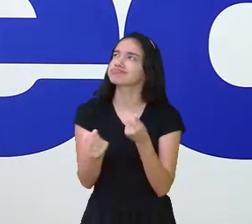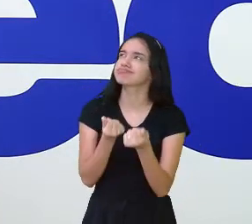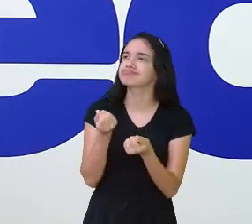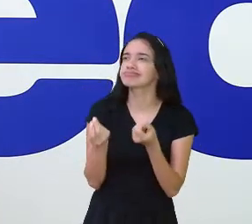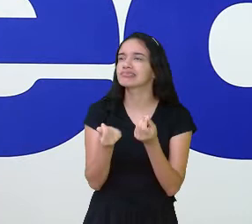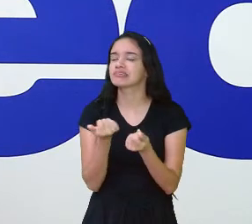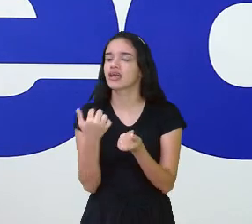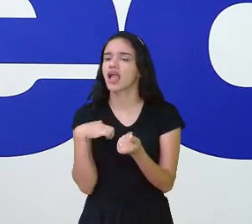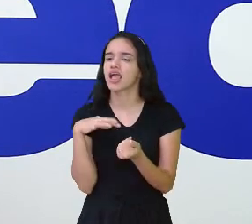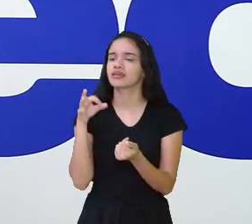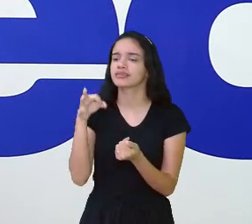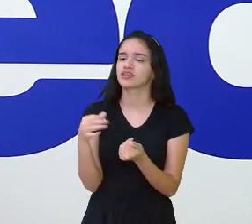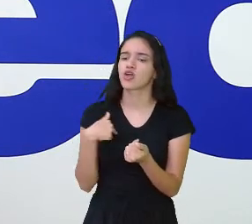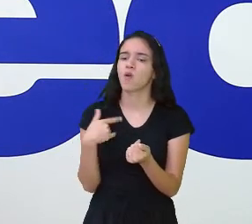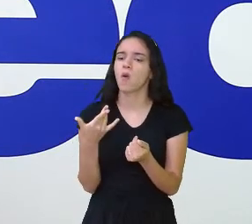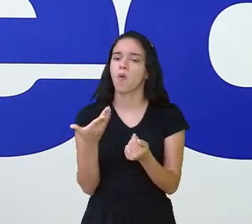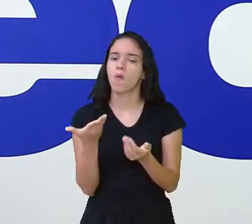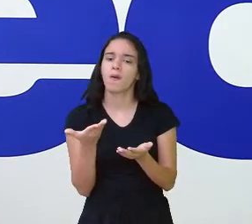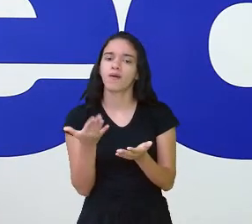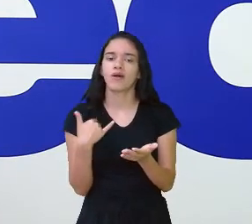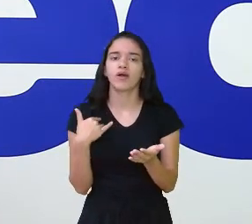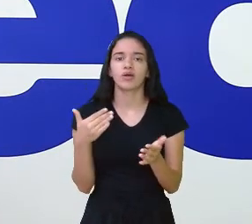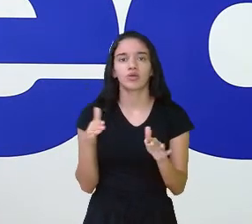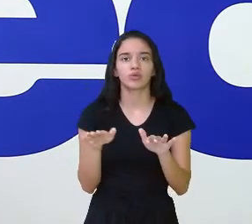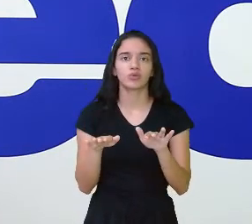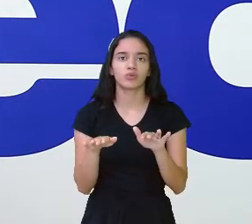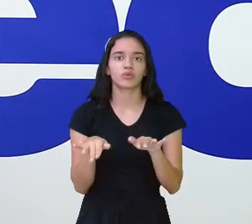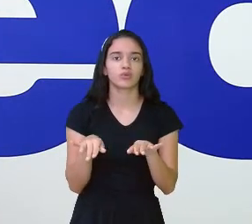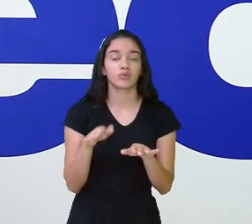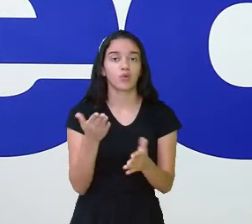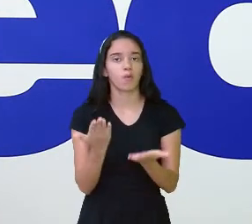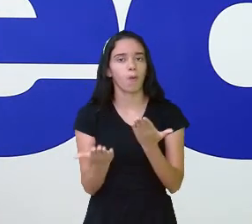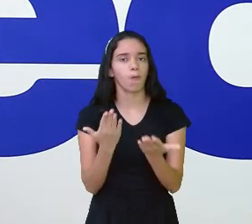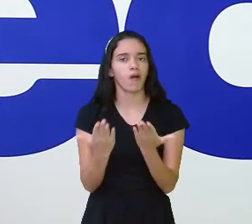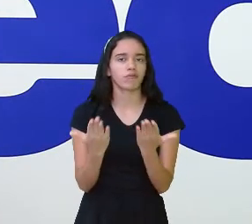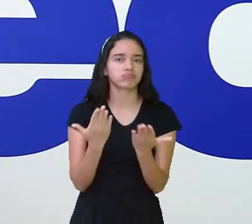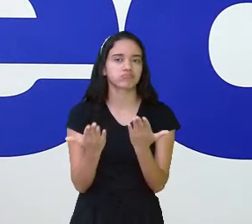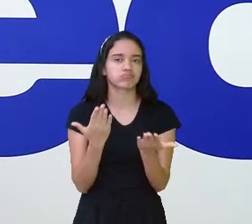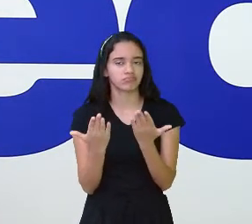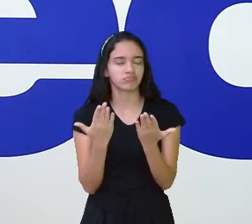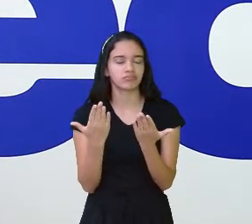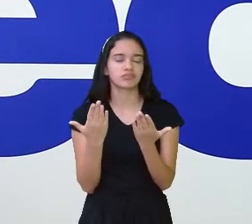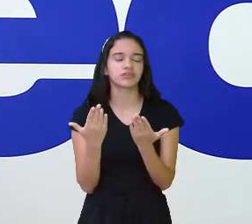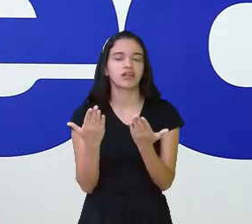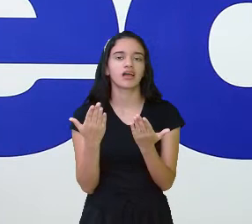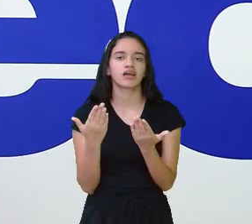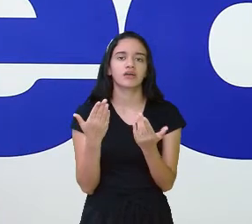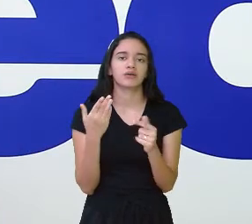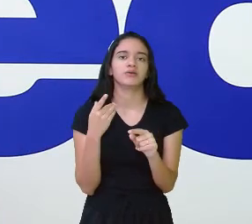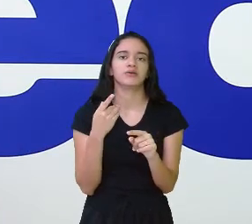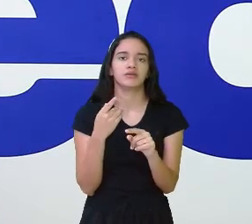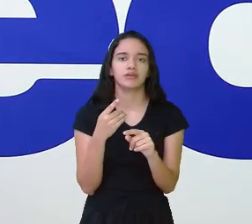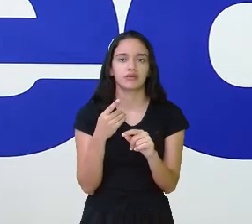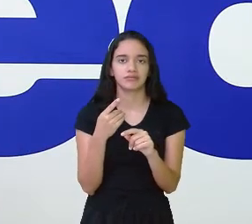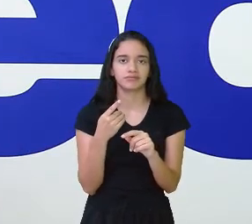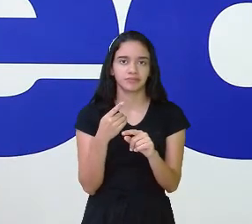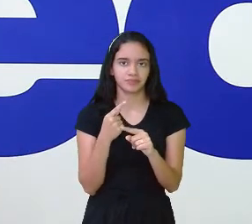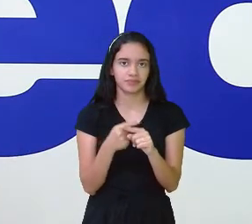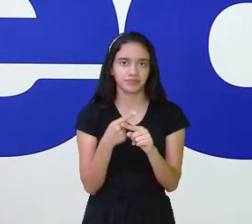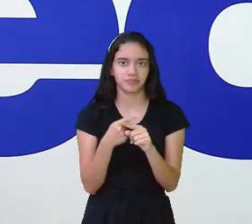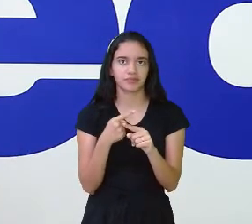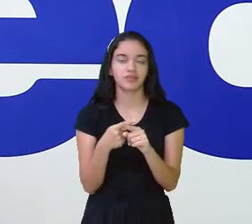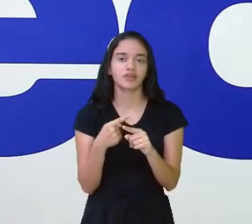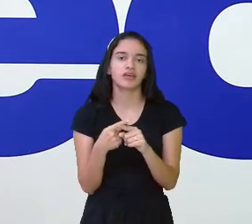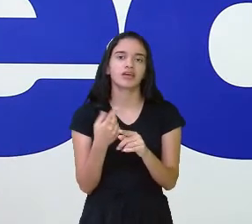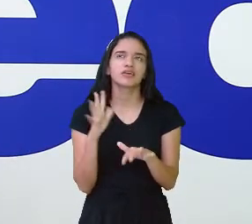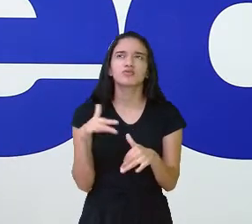seria certo eu comparar com a semicolcheia? Não, eu acho que não. Porque ela é metade de